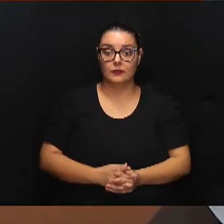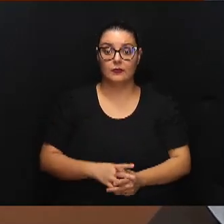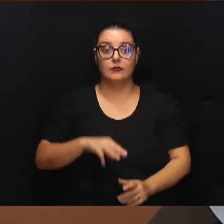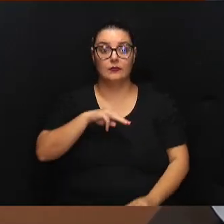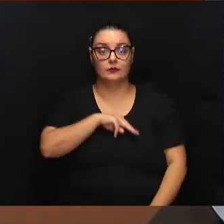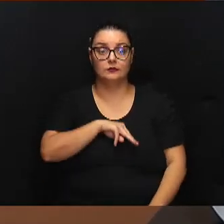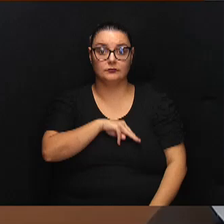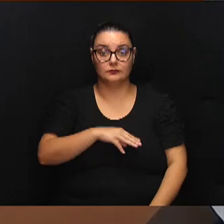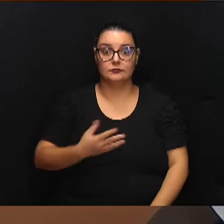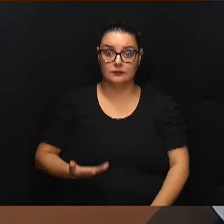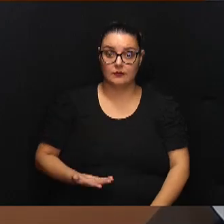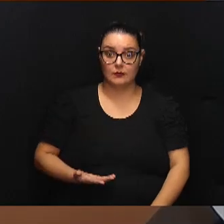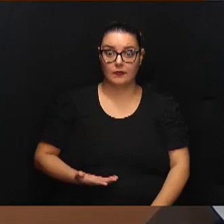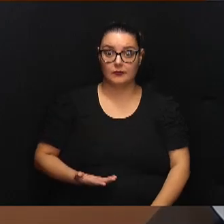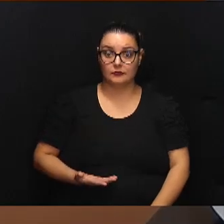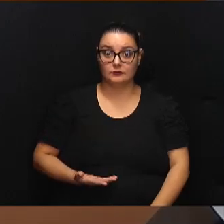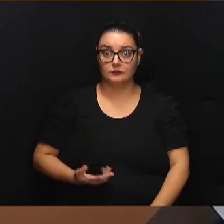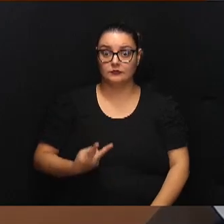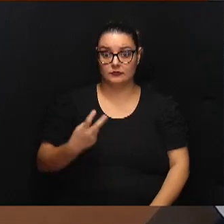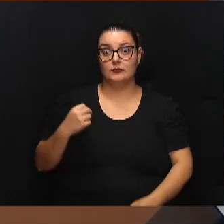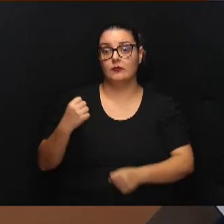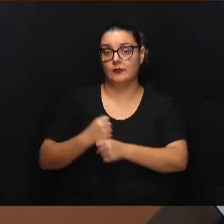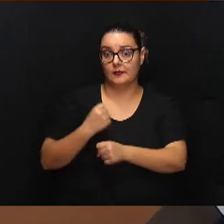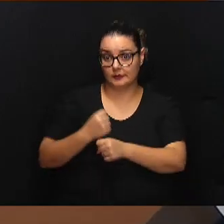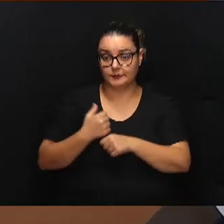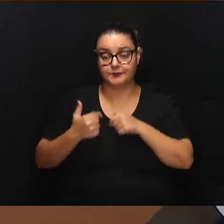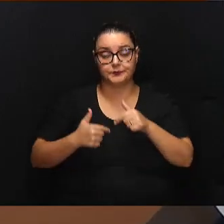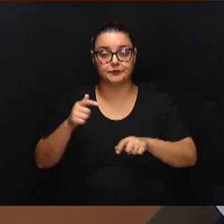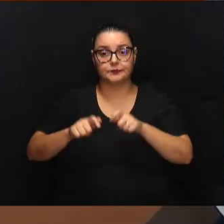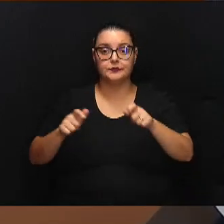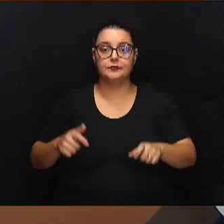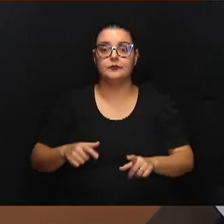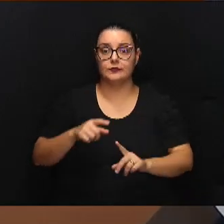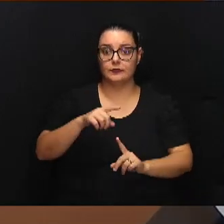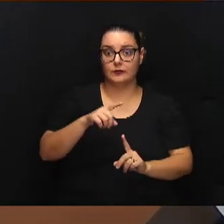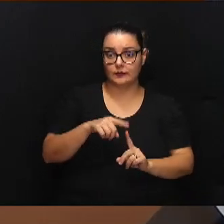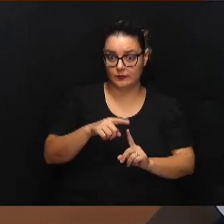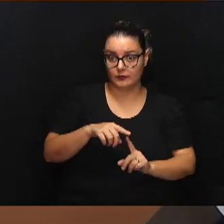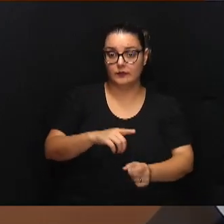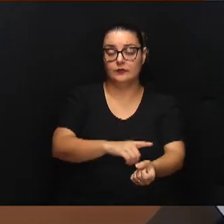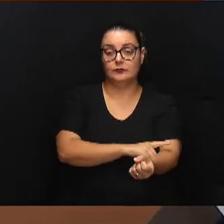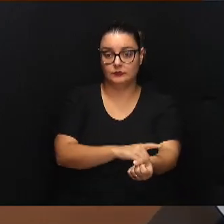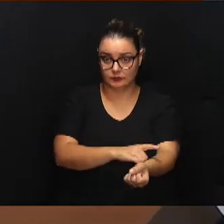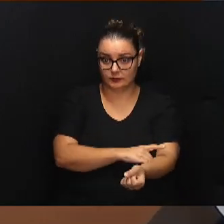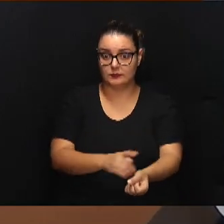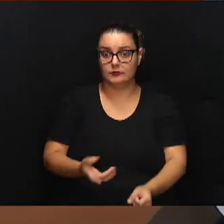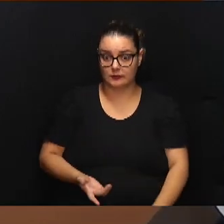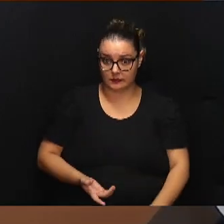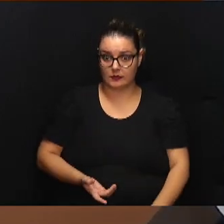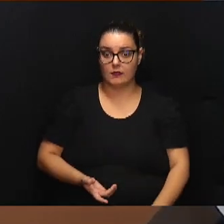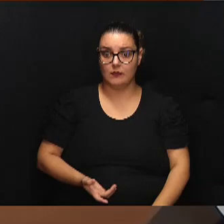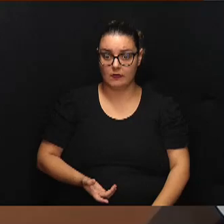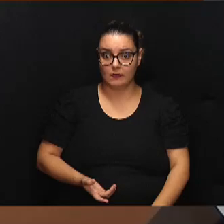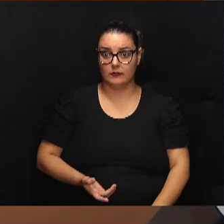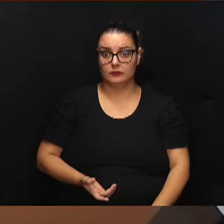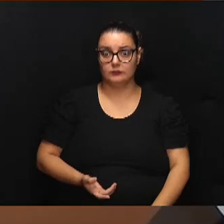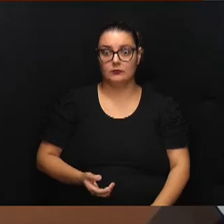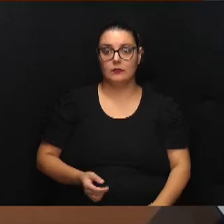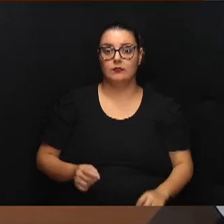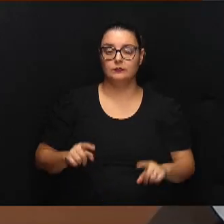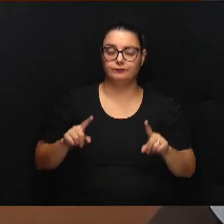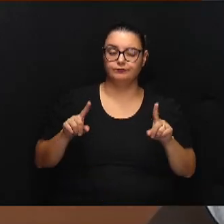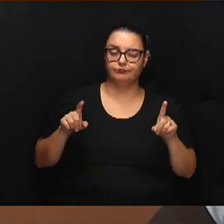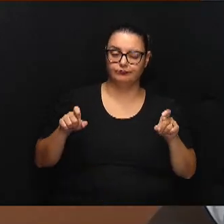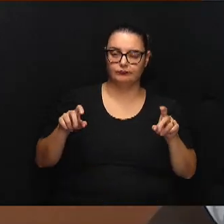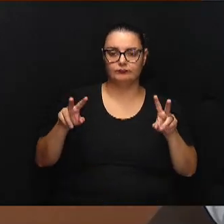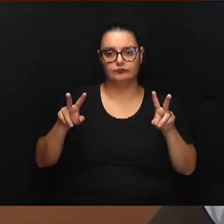missão nesses 20 anos trabalhando com pessoas com diabetes, é conseguir trazer mais normalidade, vamos dizer,